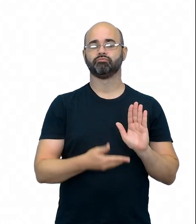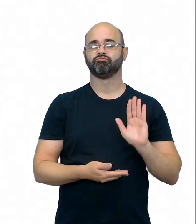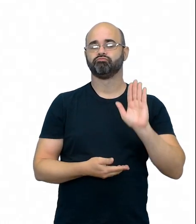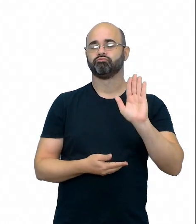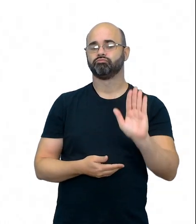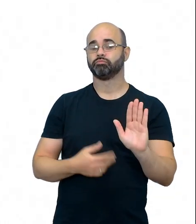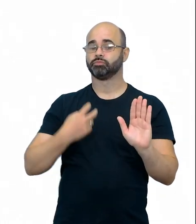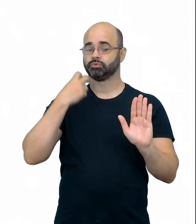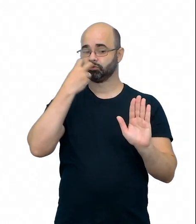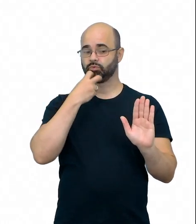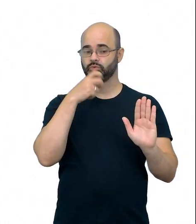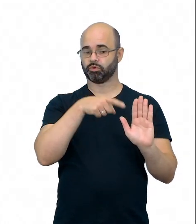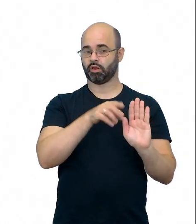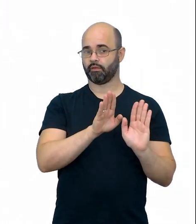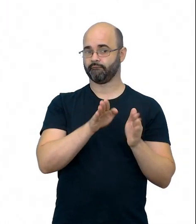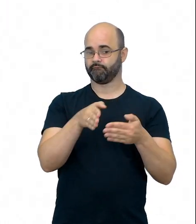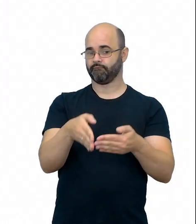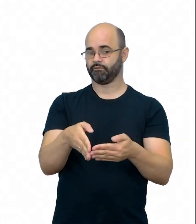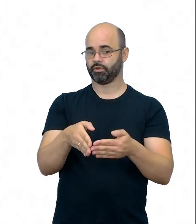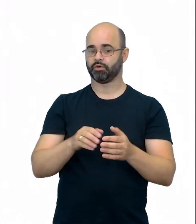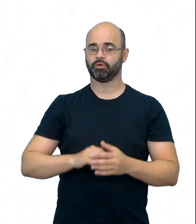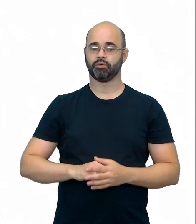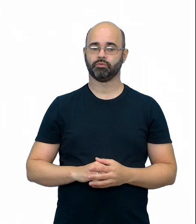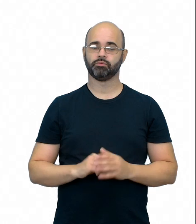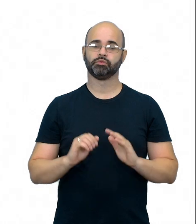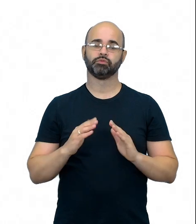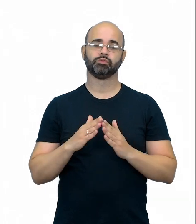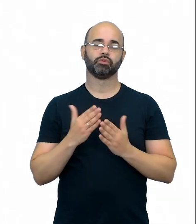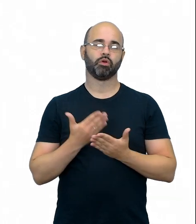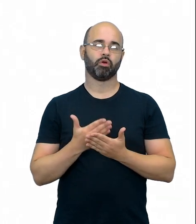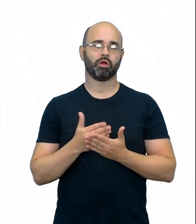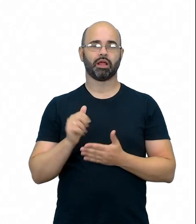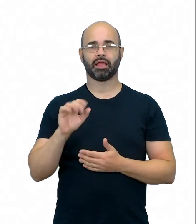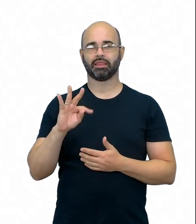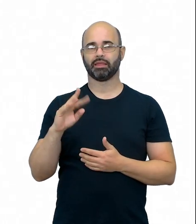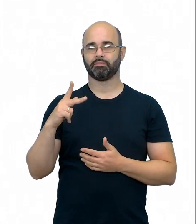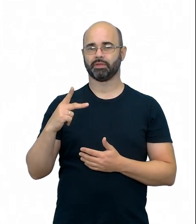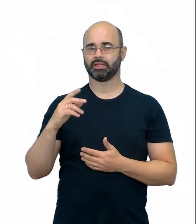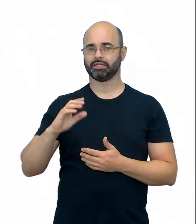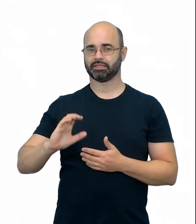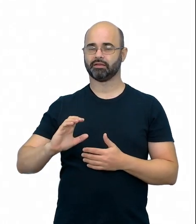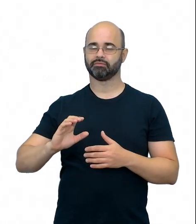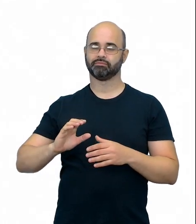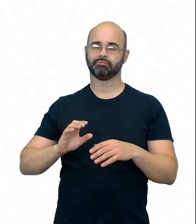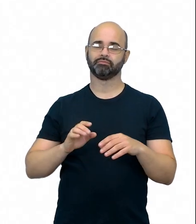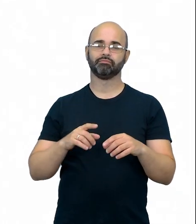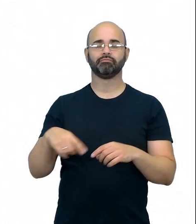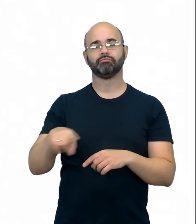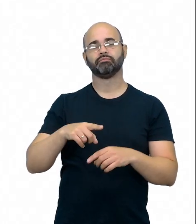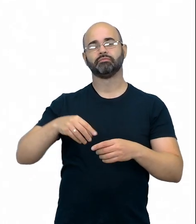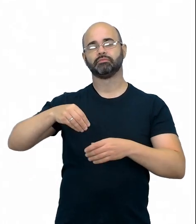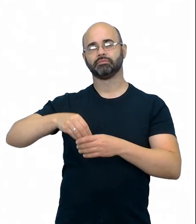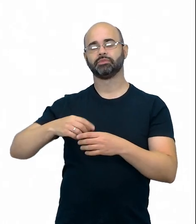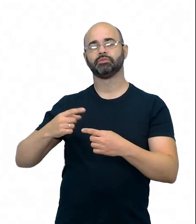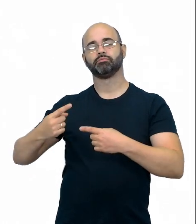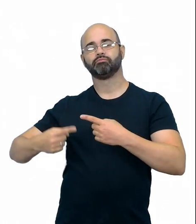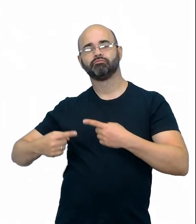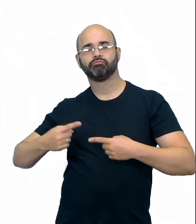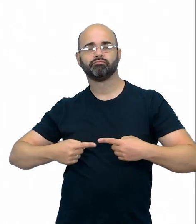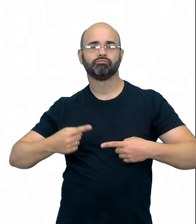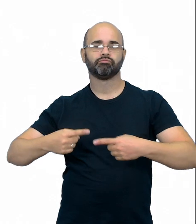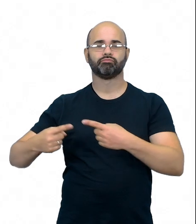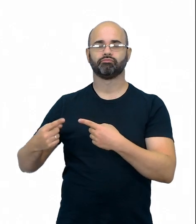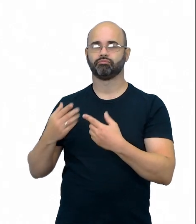no planejamento no ATPC da escola. Vamos para a nossa agenda. Vocês já